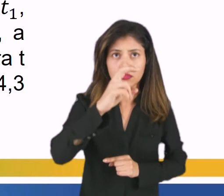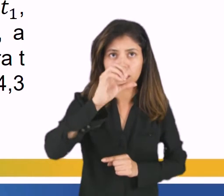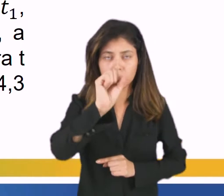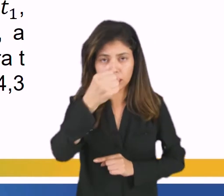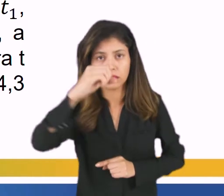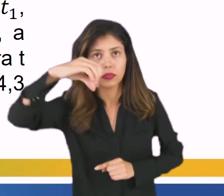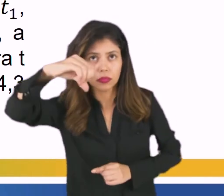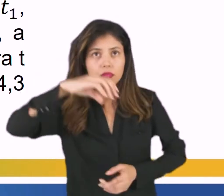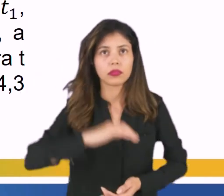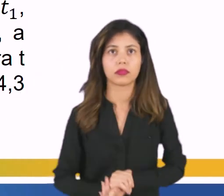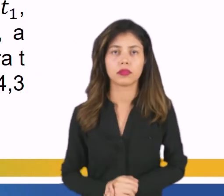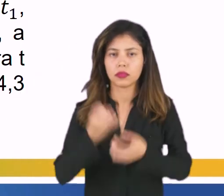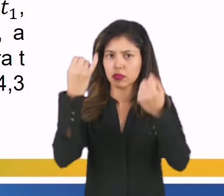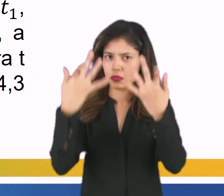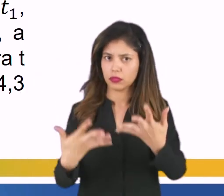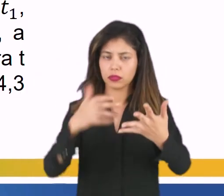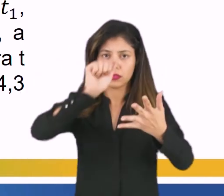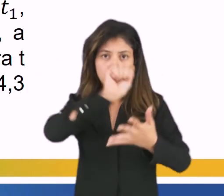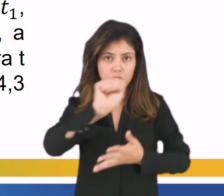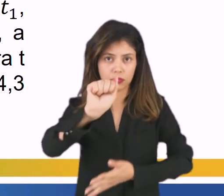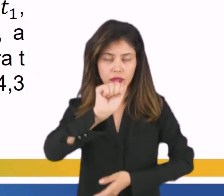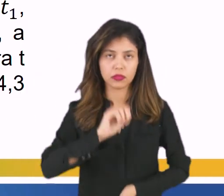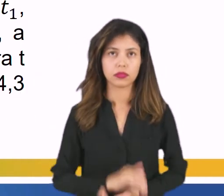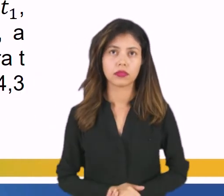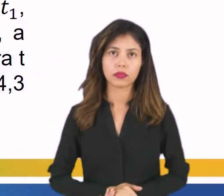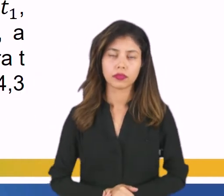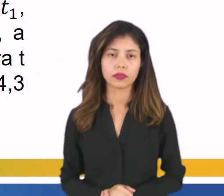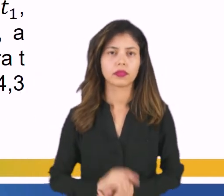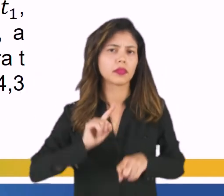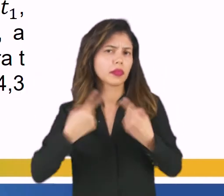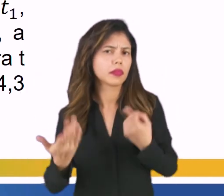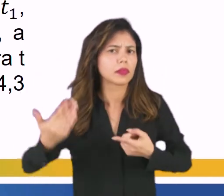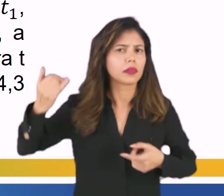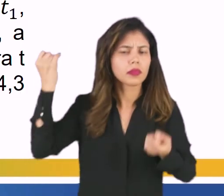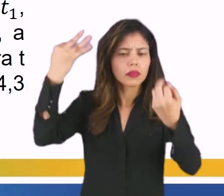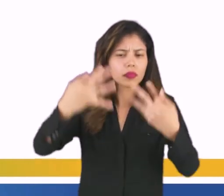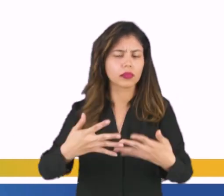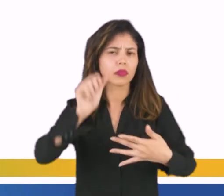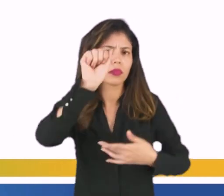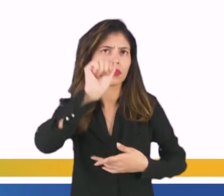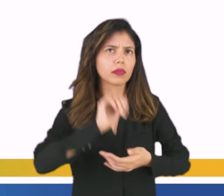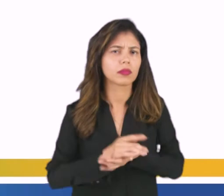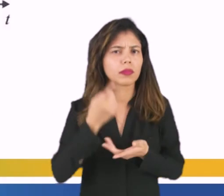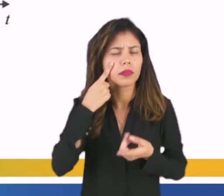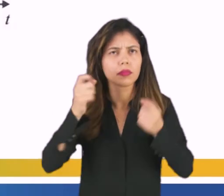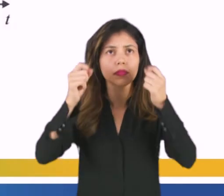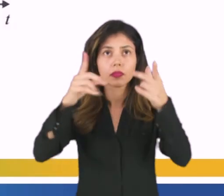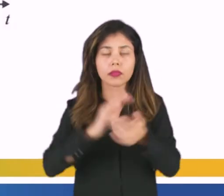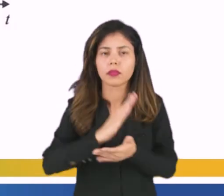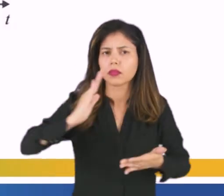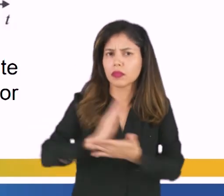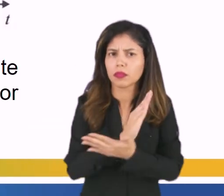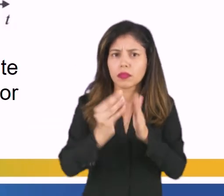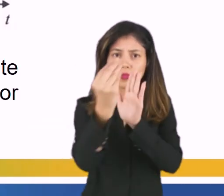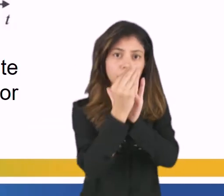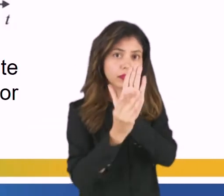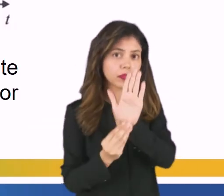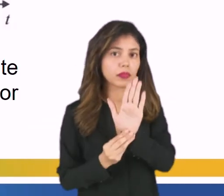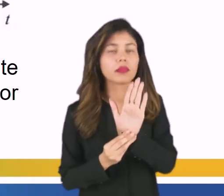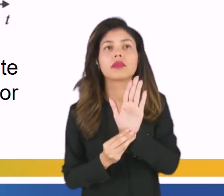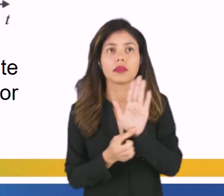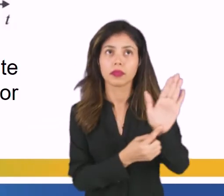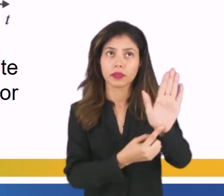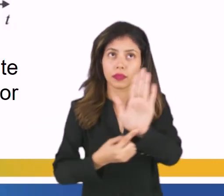de 589, julgue o item A. Mas antes de julgar o item A, nós vamos observar alguns dados que